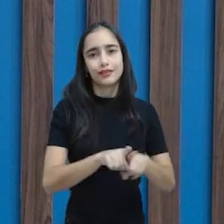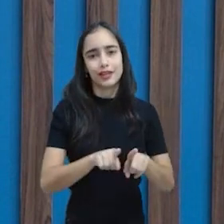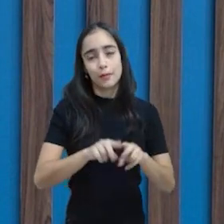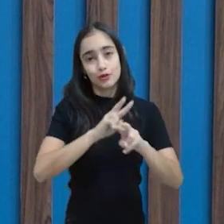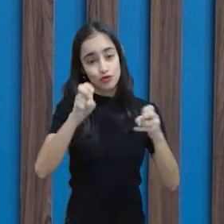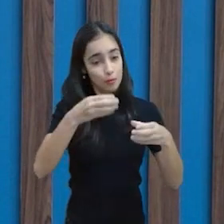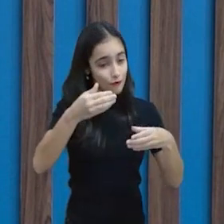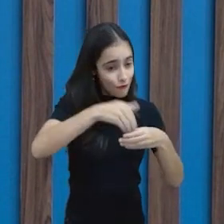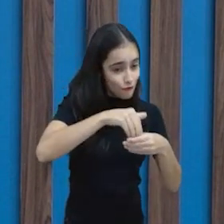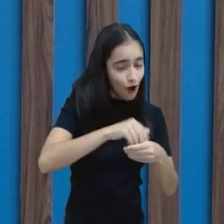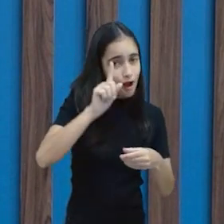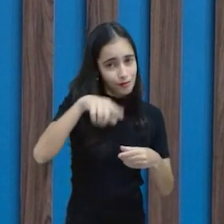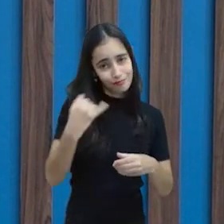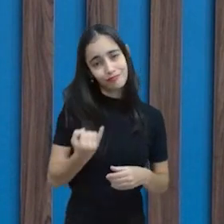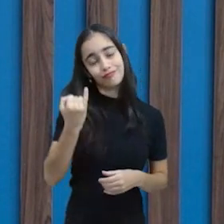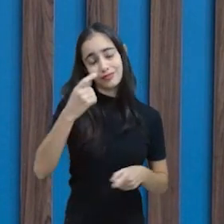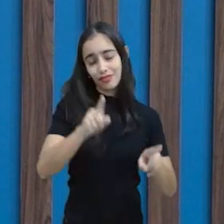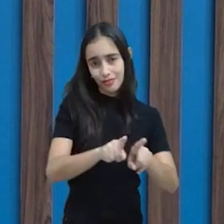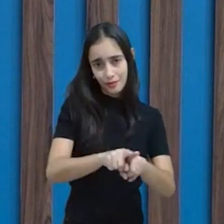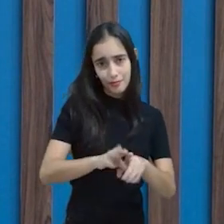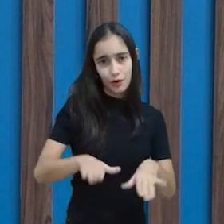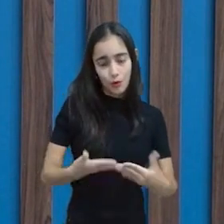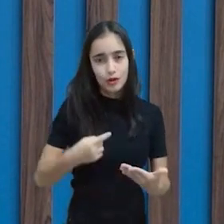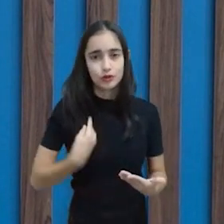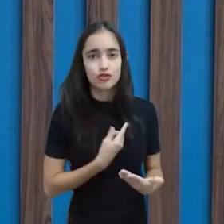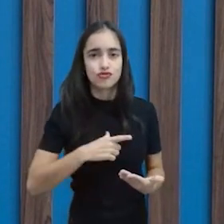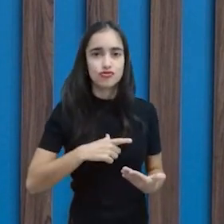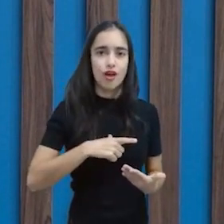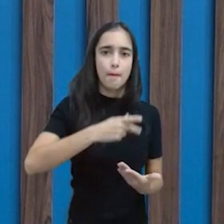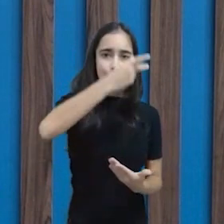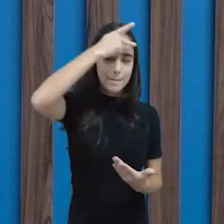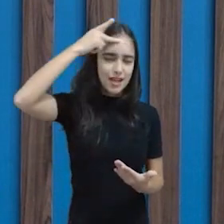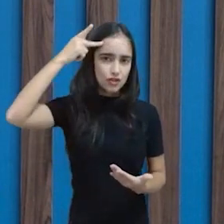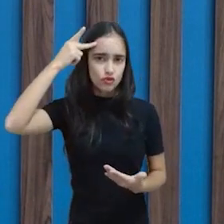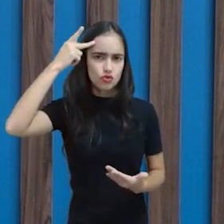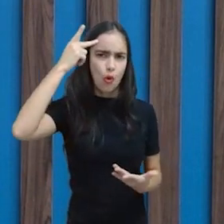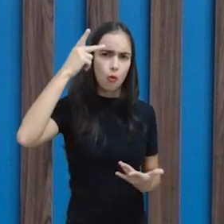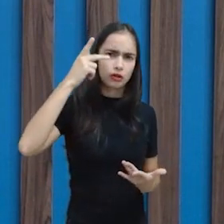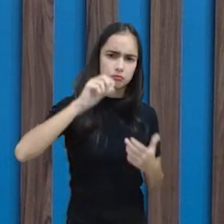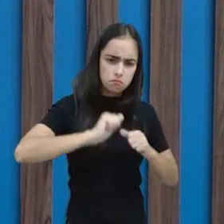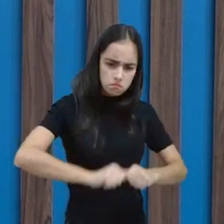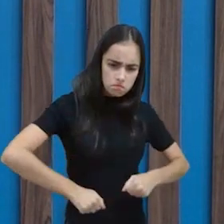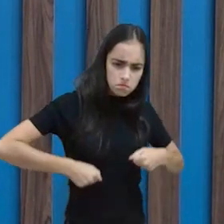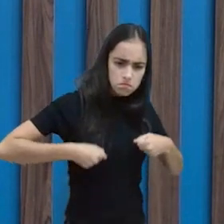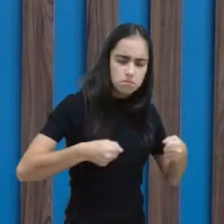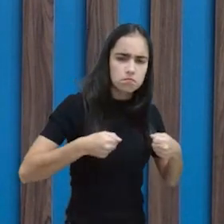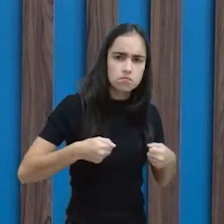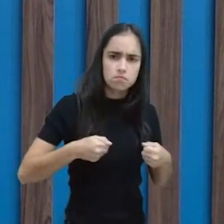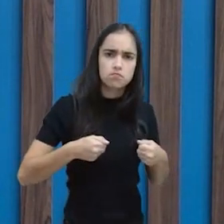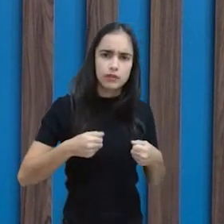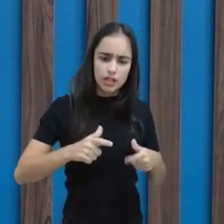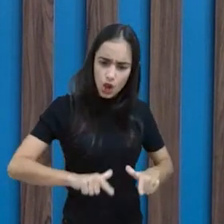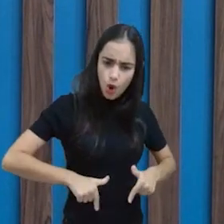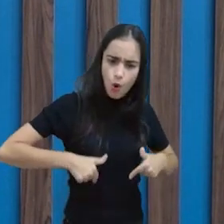super importante, né? Quando a gente tem uma pessoa que tem uma voz ativa dentro da comunidade, ela tem